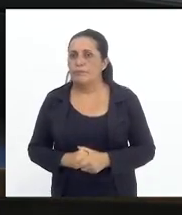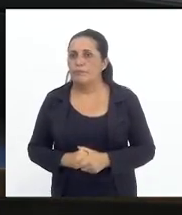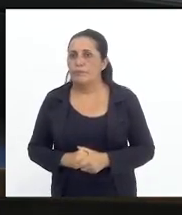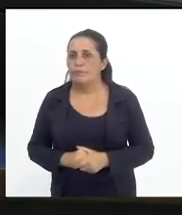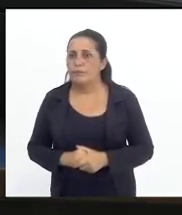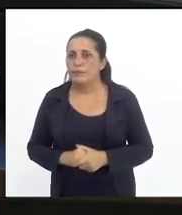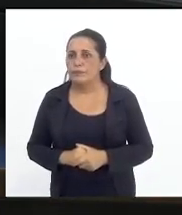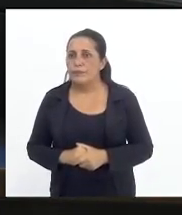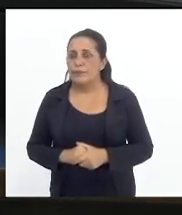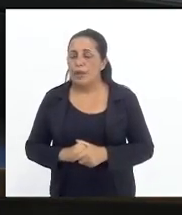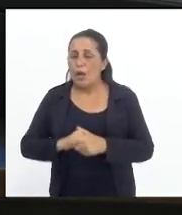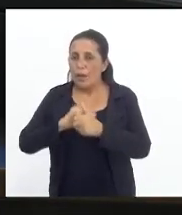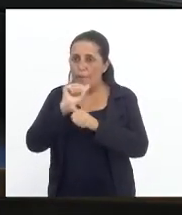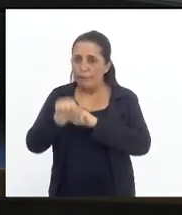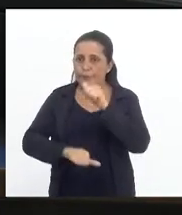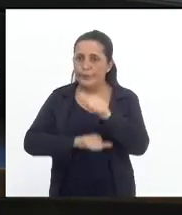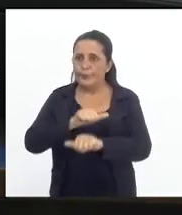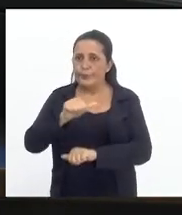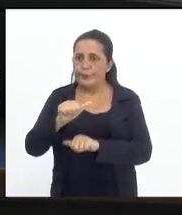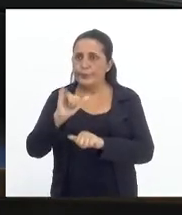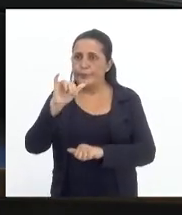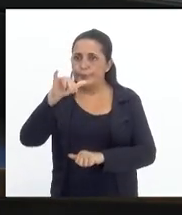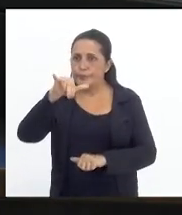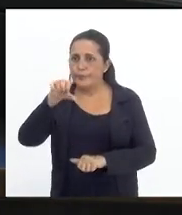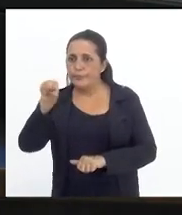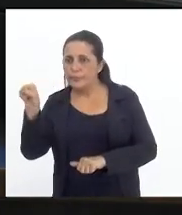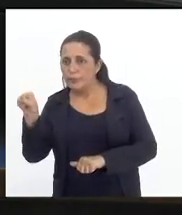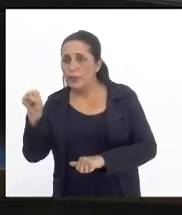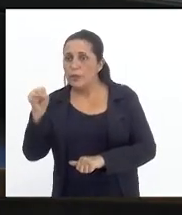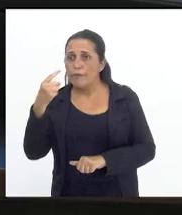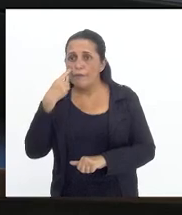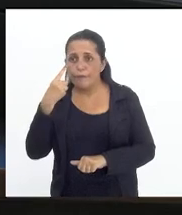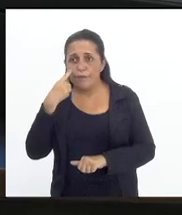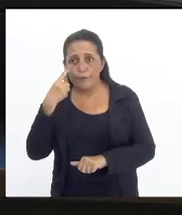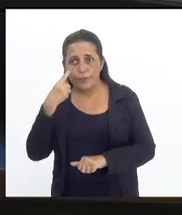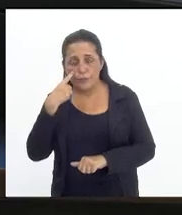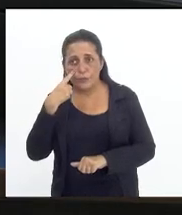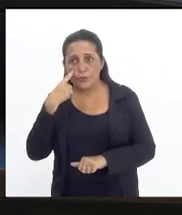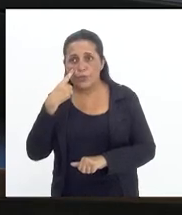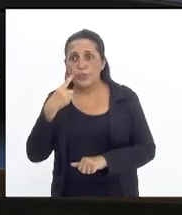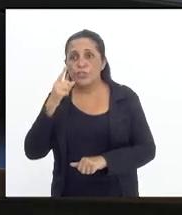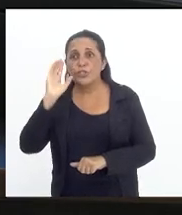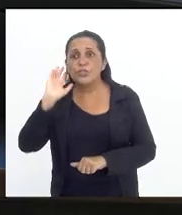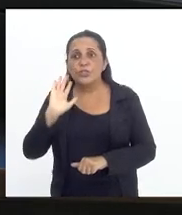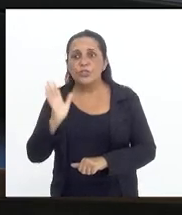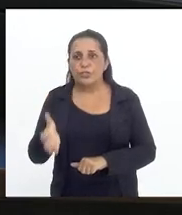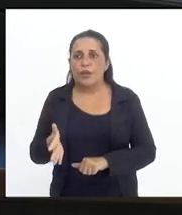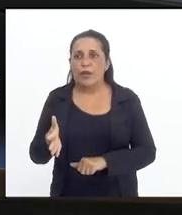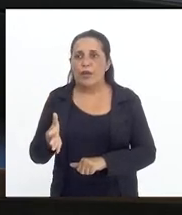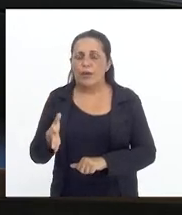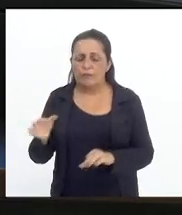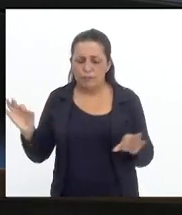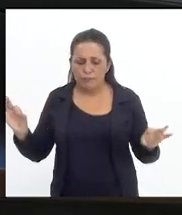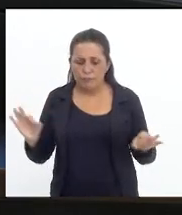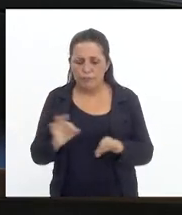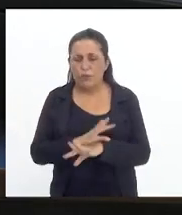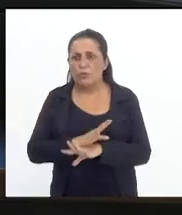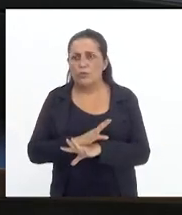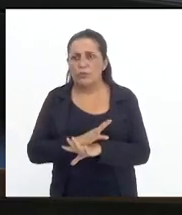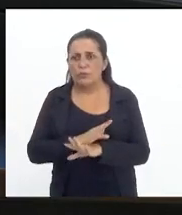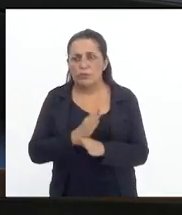é a reforma da Previdência como vocês viram lá é consta que nós já executamos